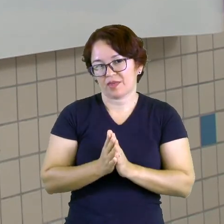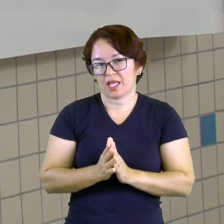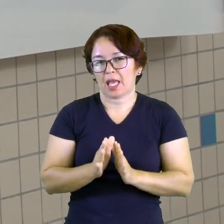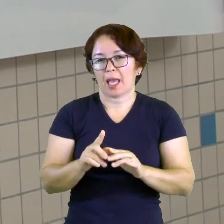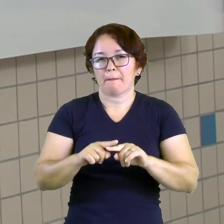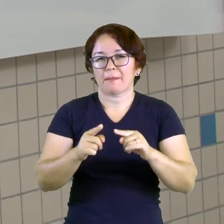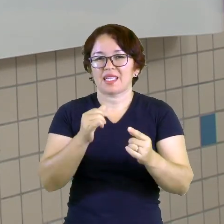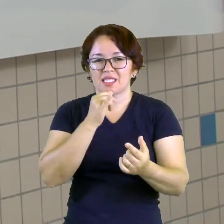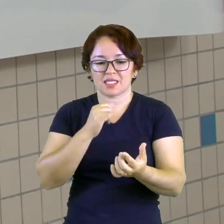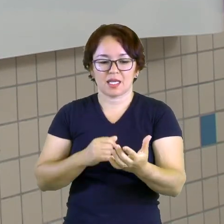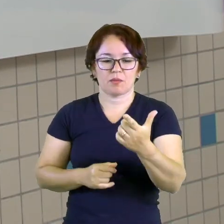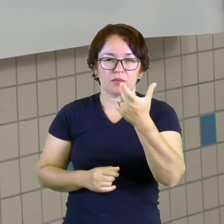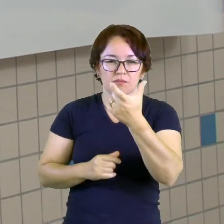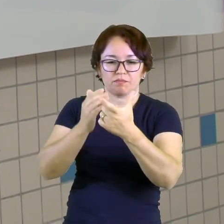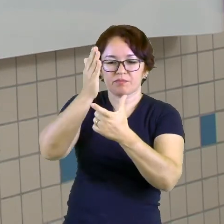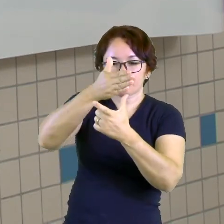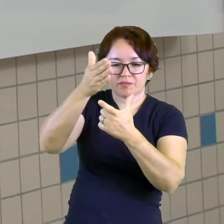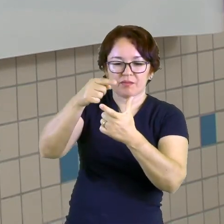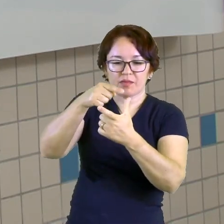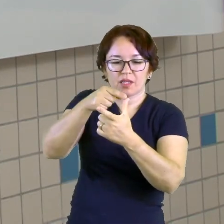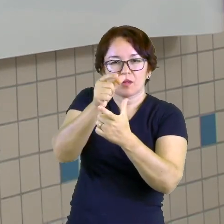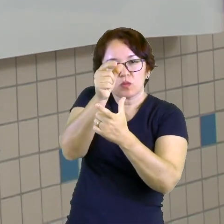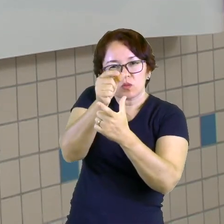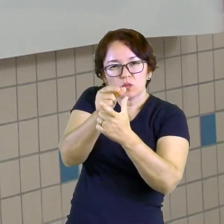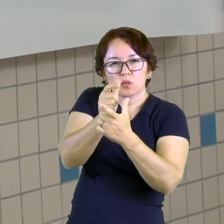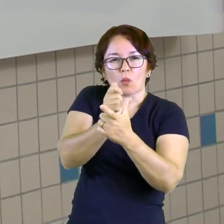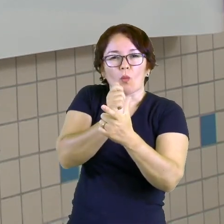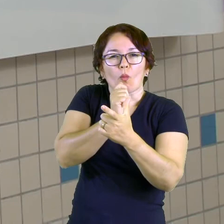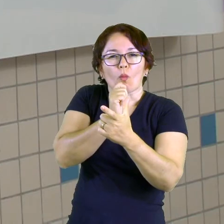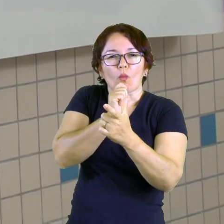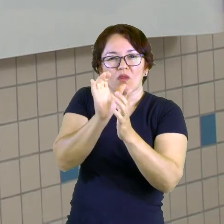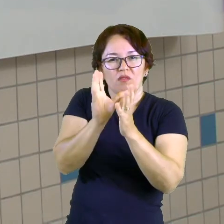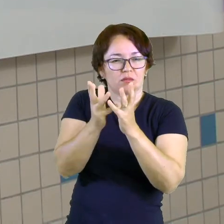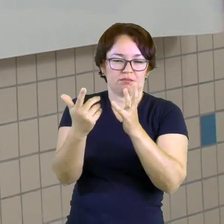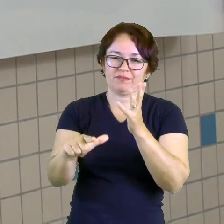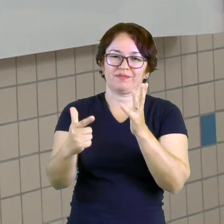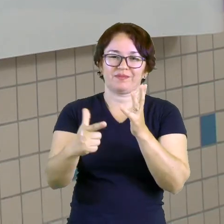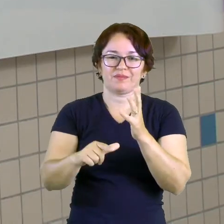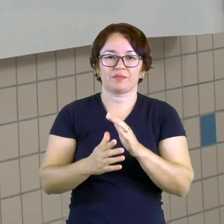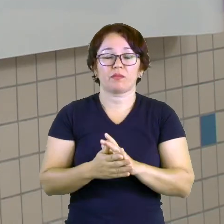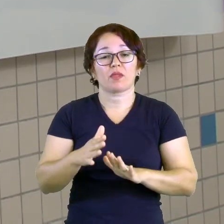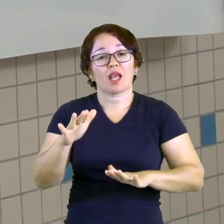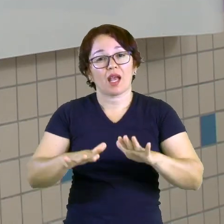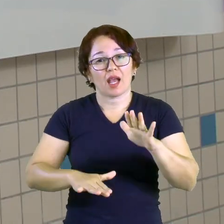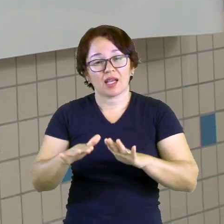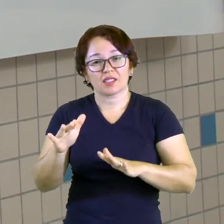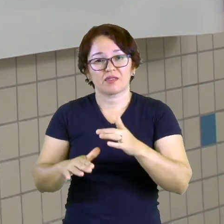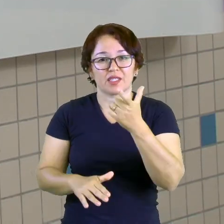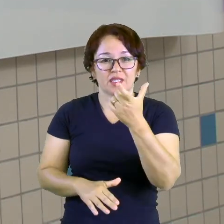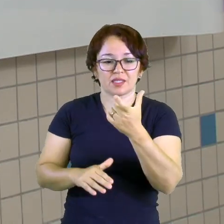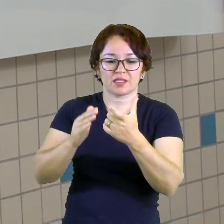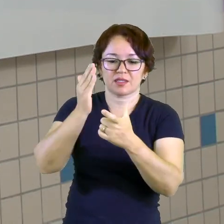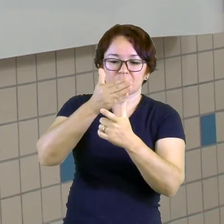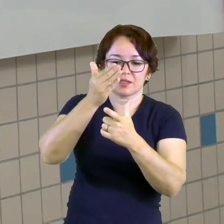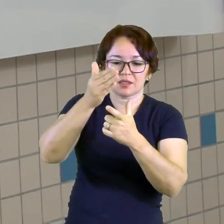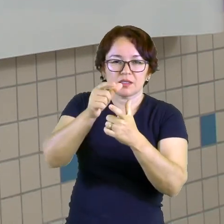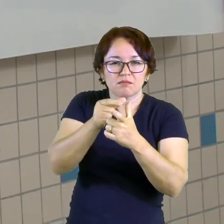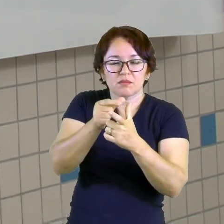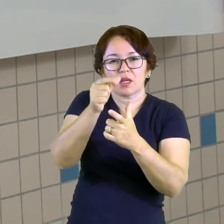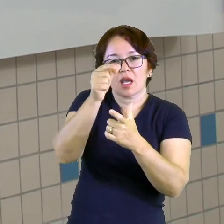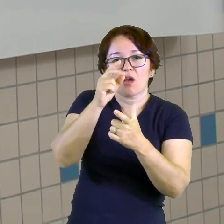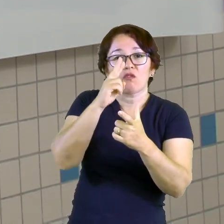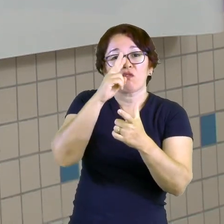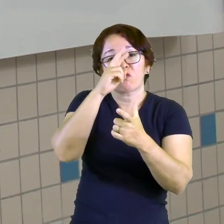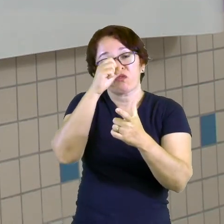sobre a tonicidade da sílaba numa palavra. Vimos que ela pode ser uma sílaba tônica ou